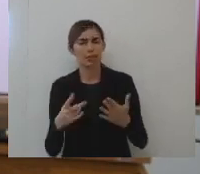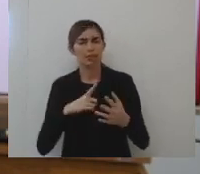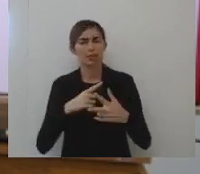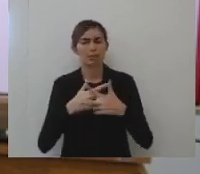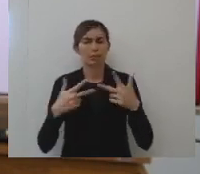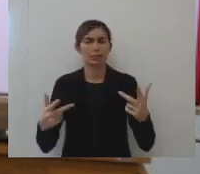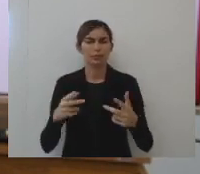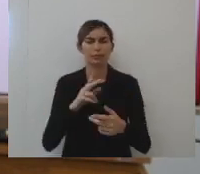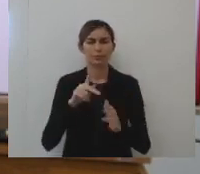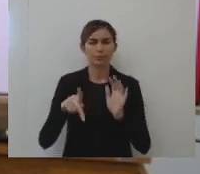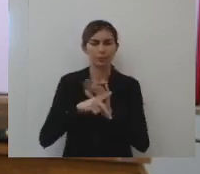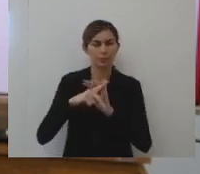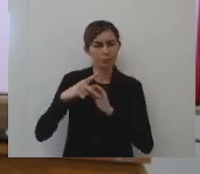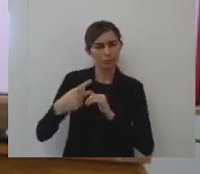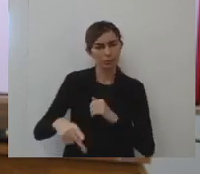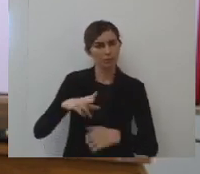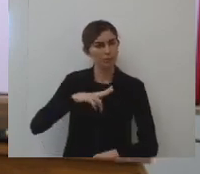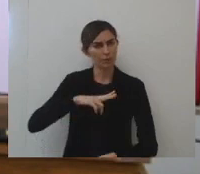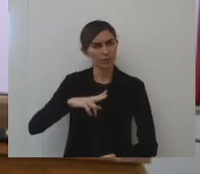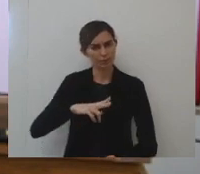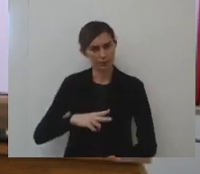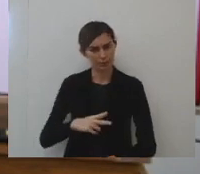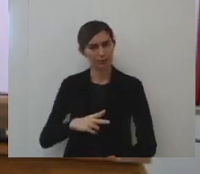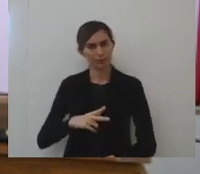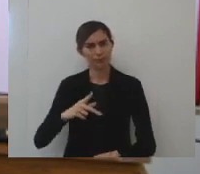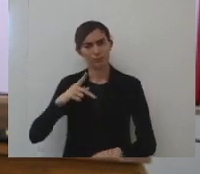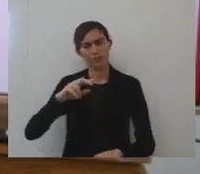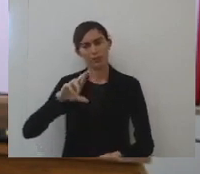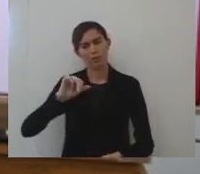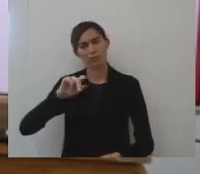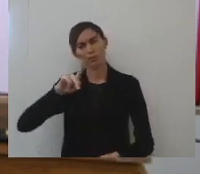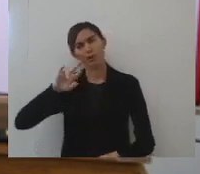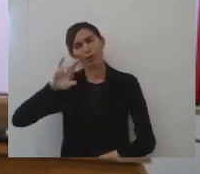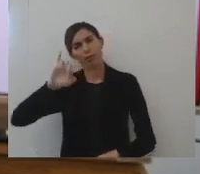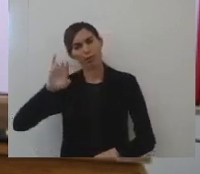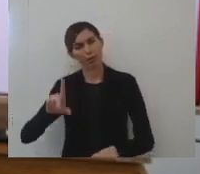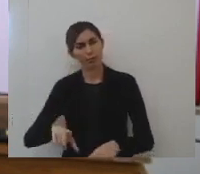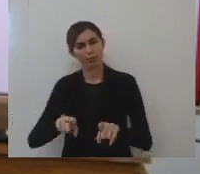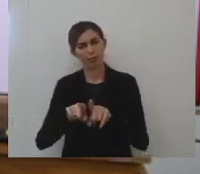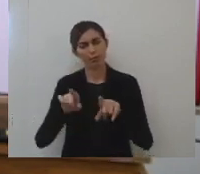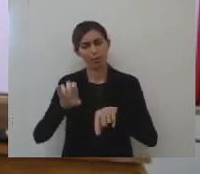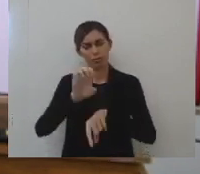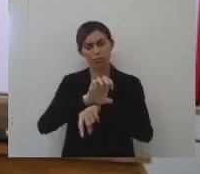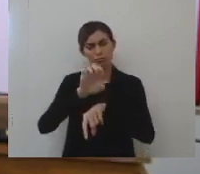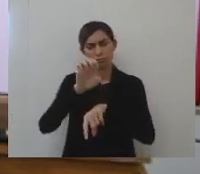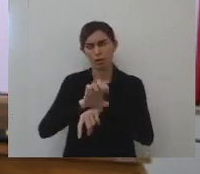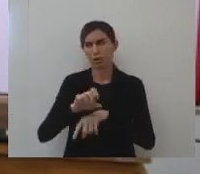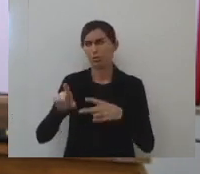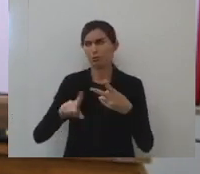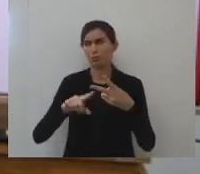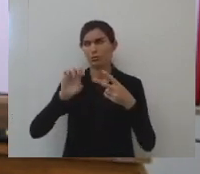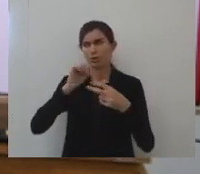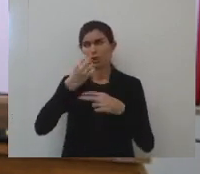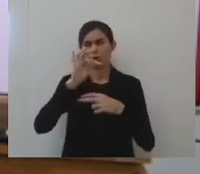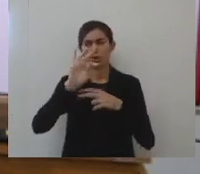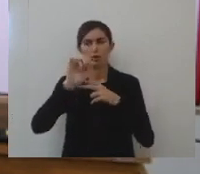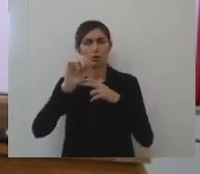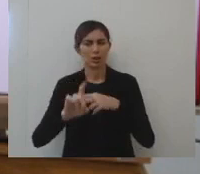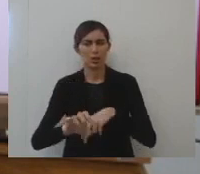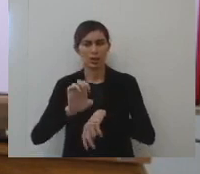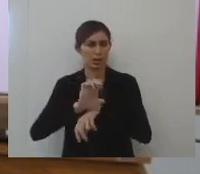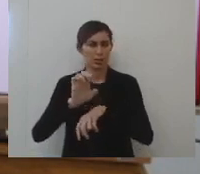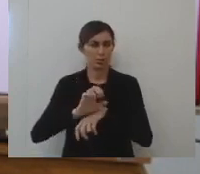coisa chamada propriedade privada e a gente tem uma coisa que se chama Estado. Lembrando que esse Estado é Estado